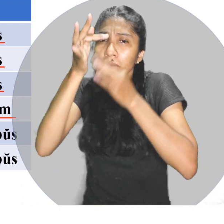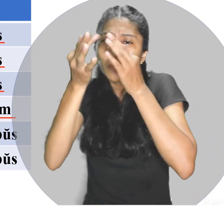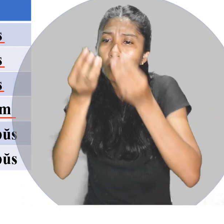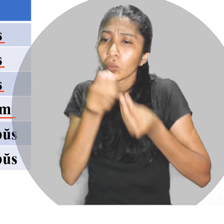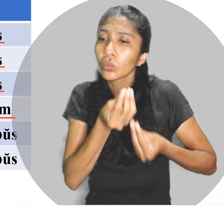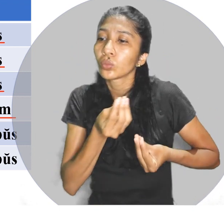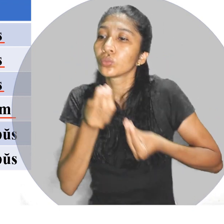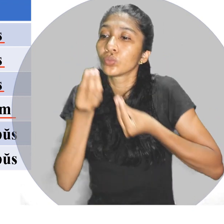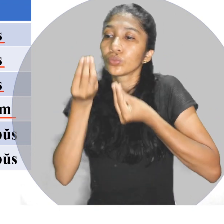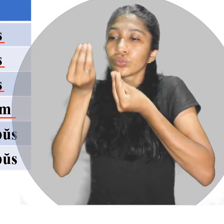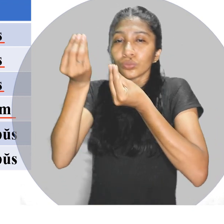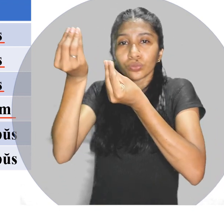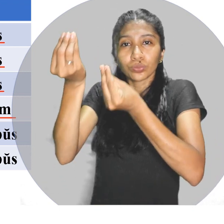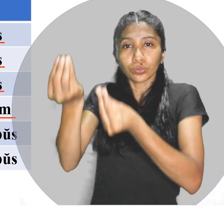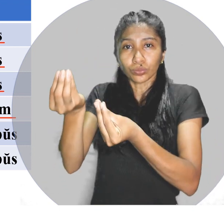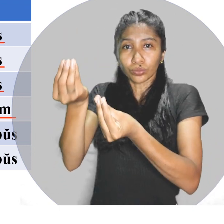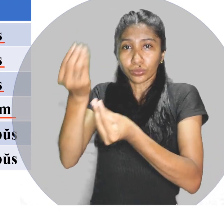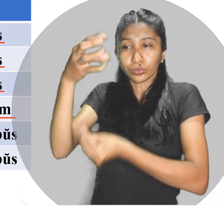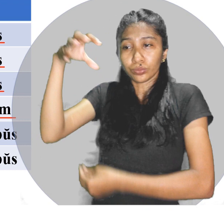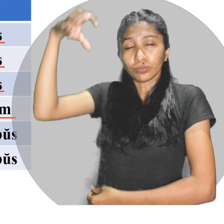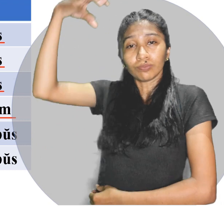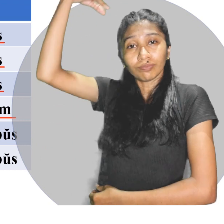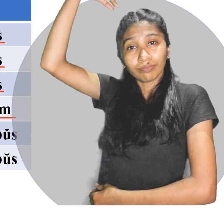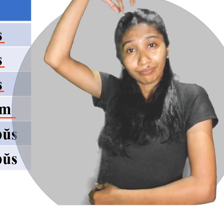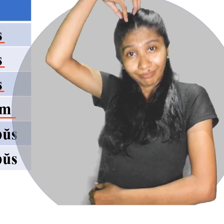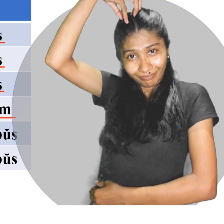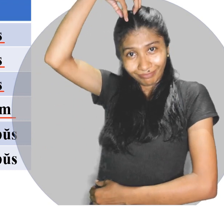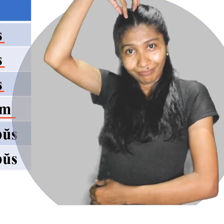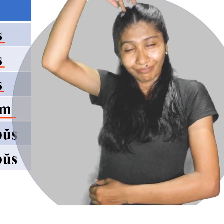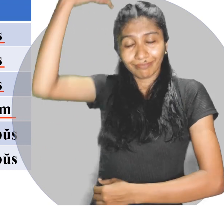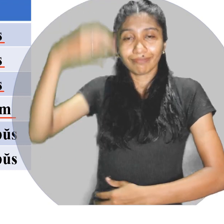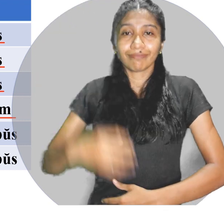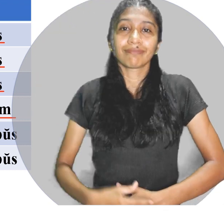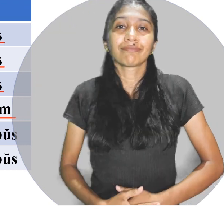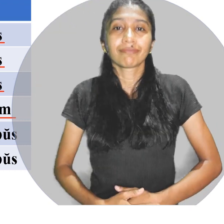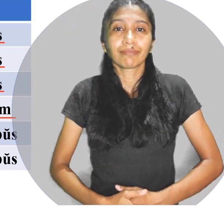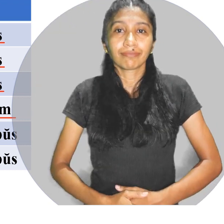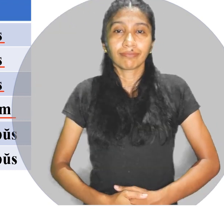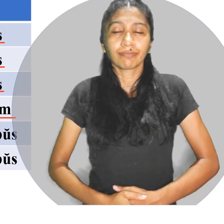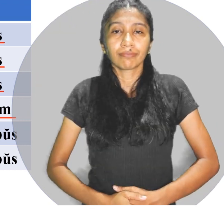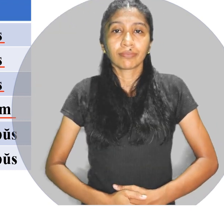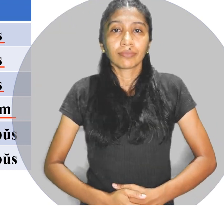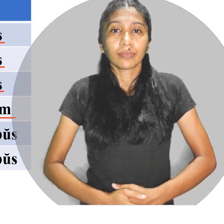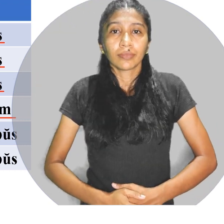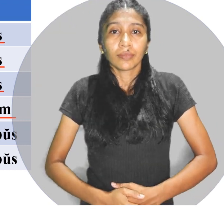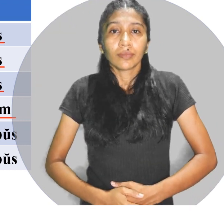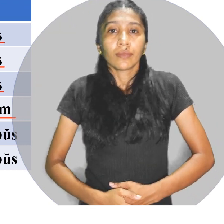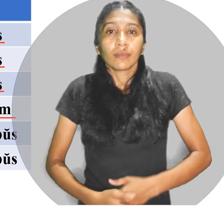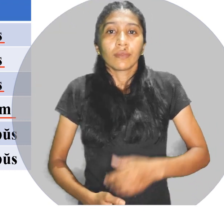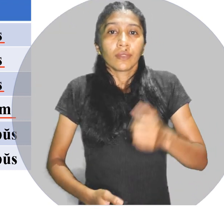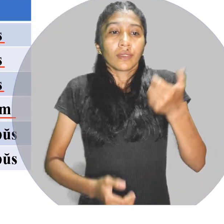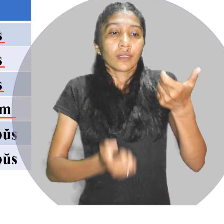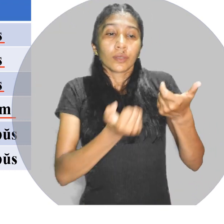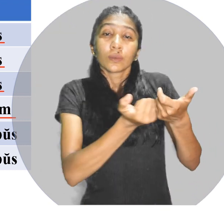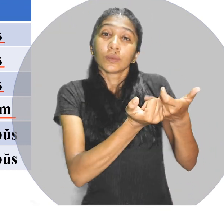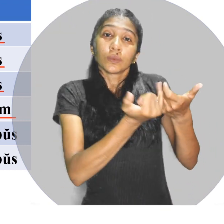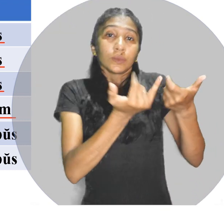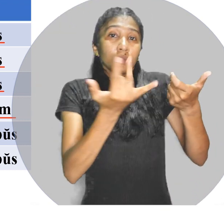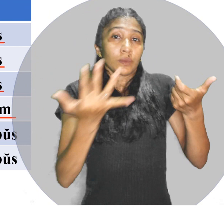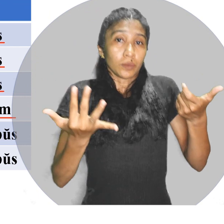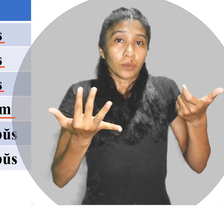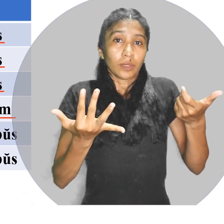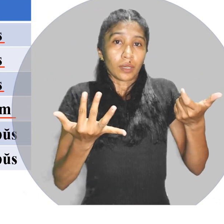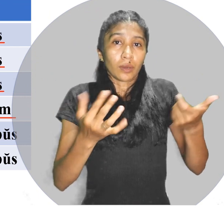rosa ao rei, objeto indireto. No plural